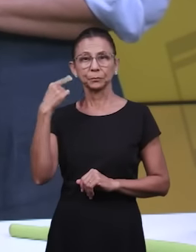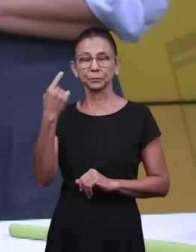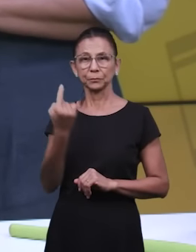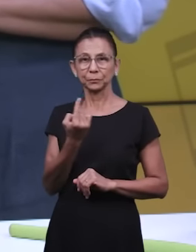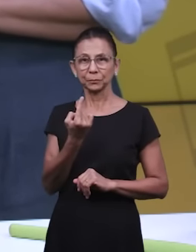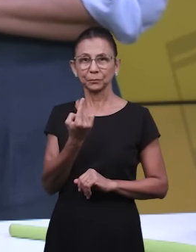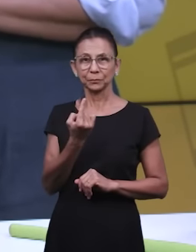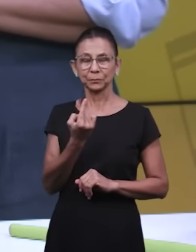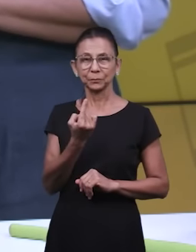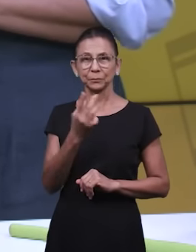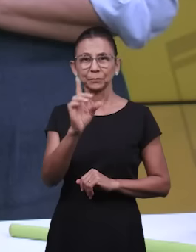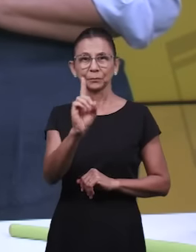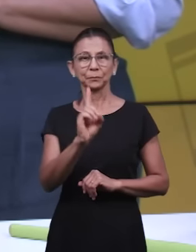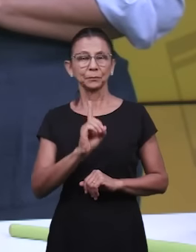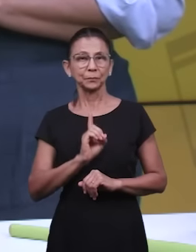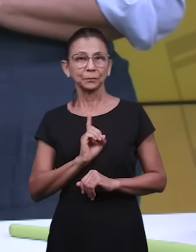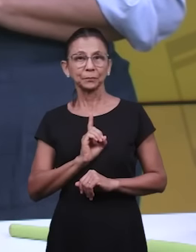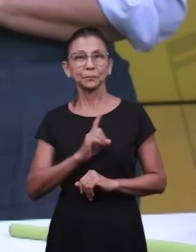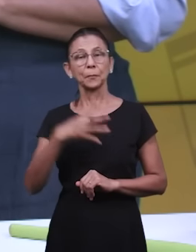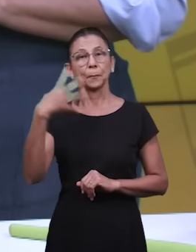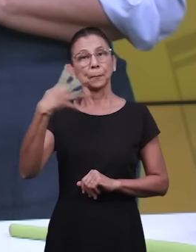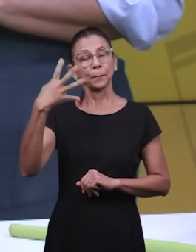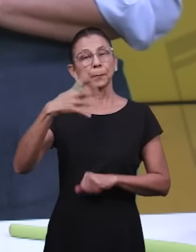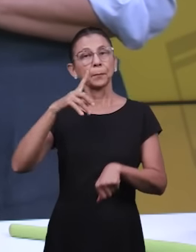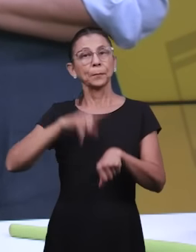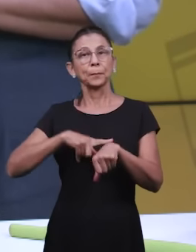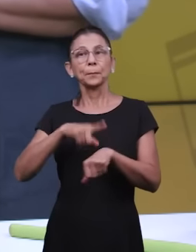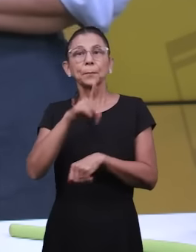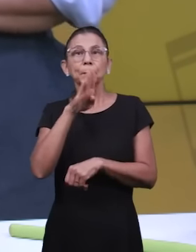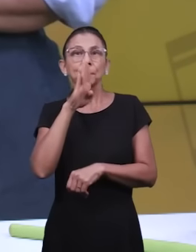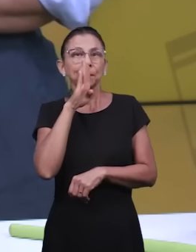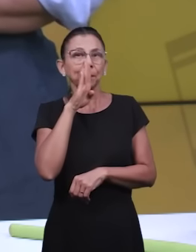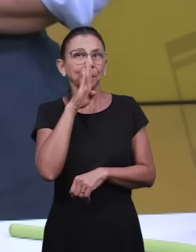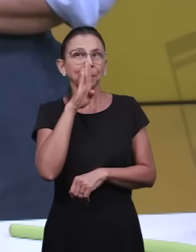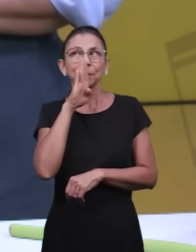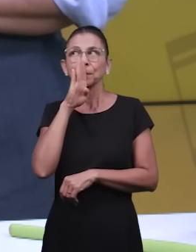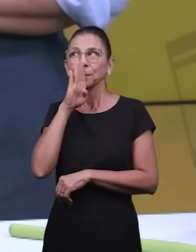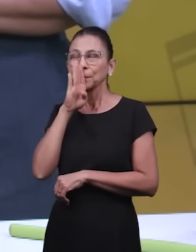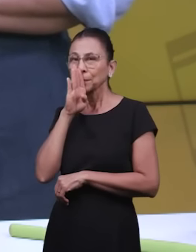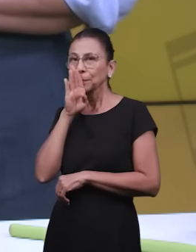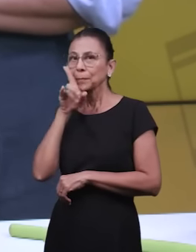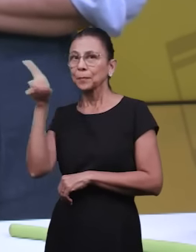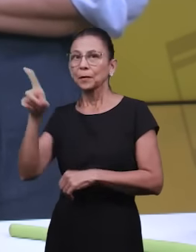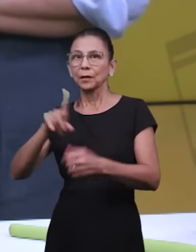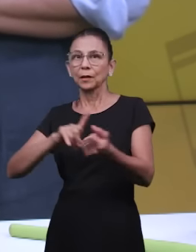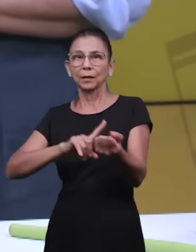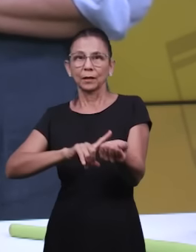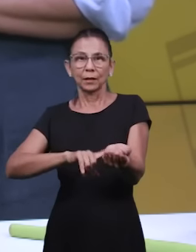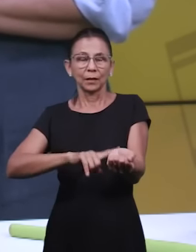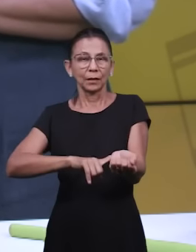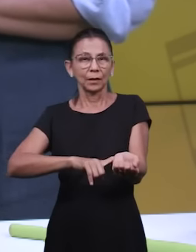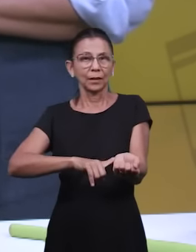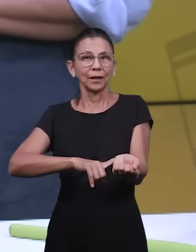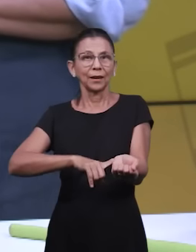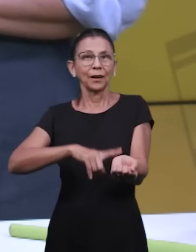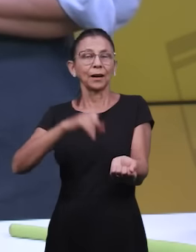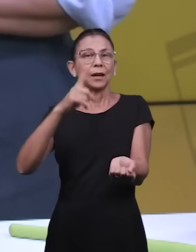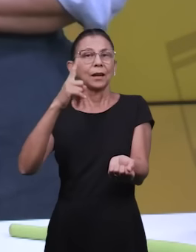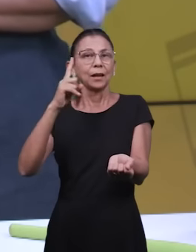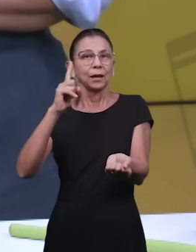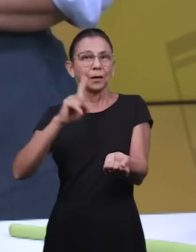no terceiro tempo e o quarto tempo um silêncio. A tia vai colocar o pulso aqui em cada